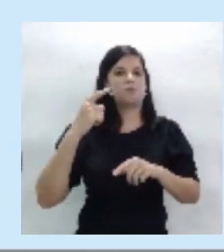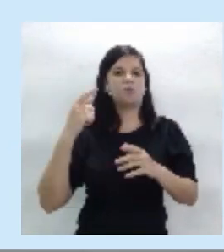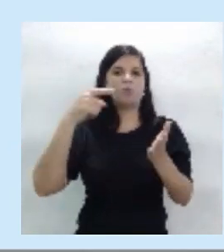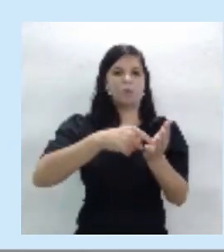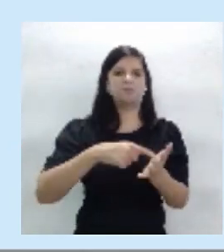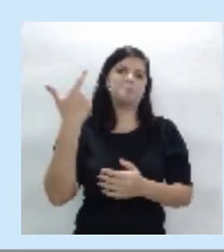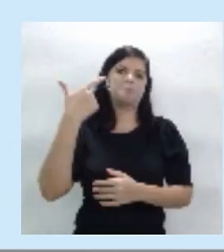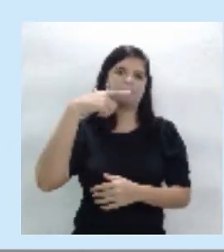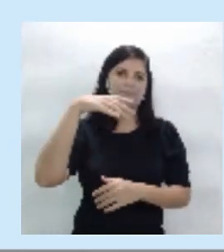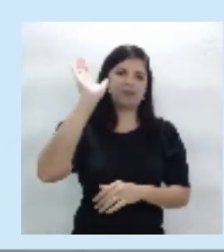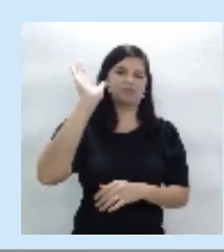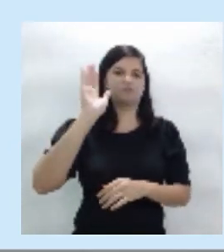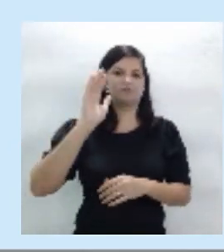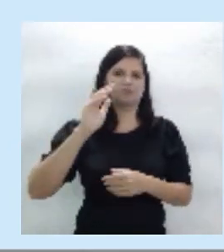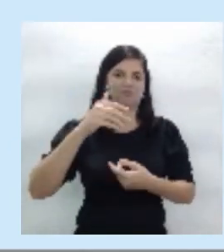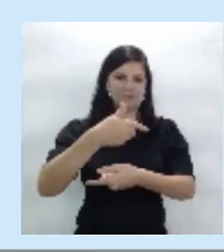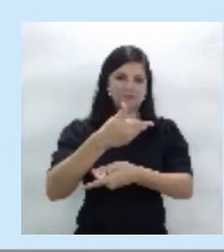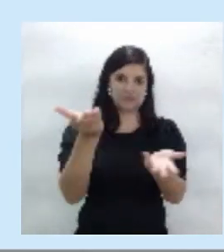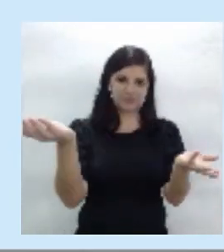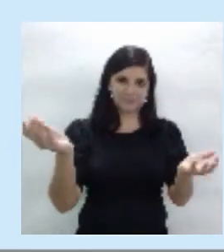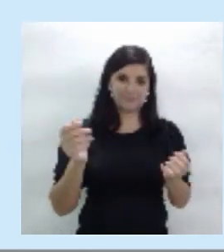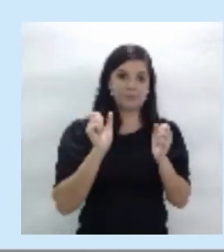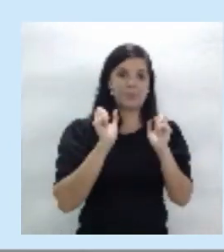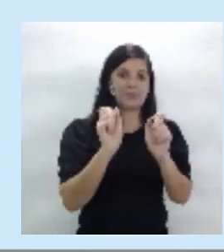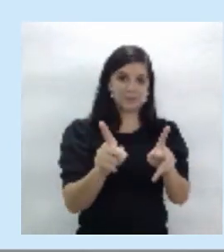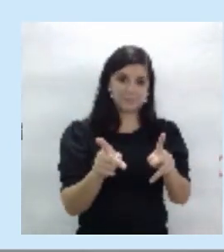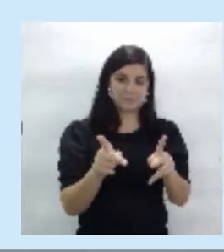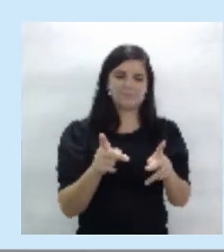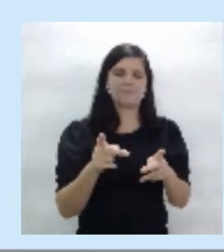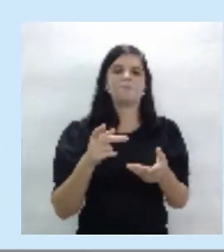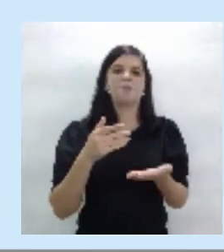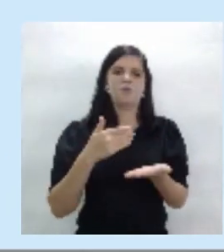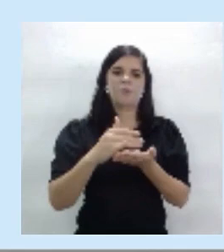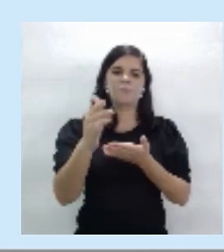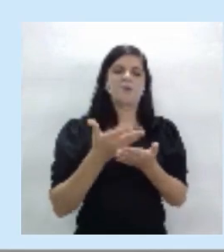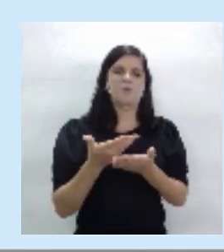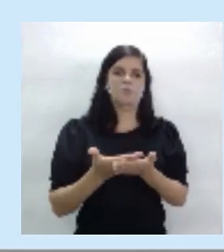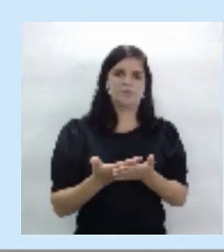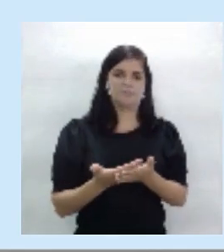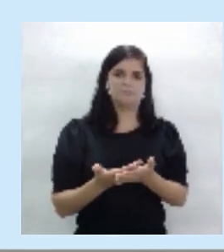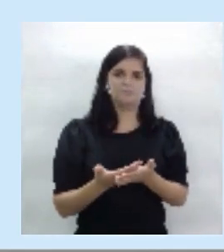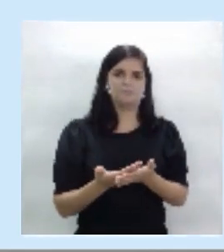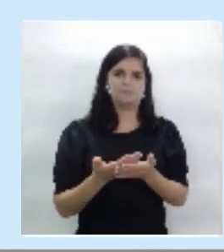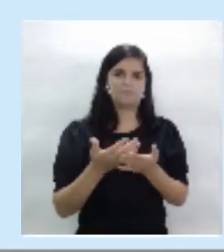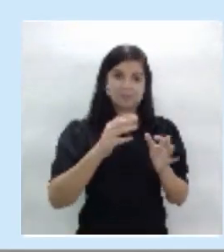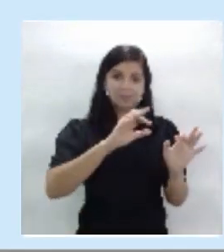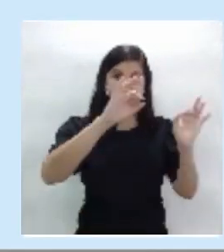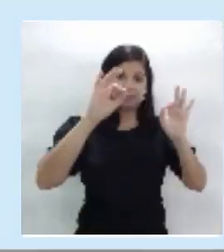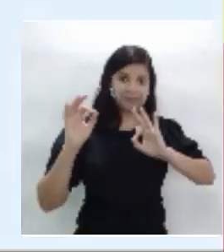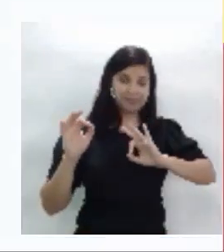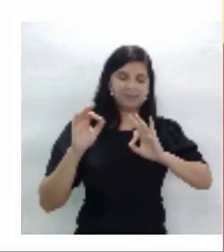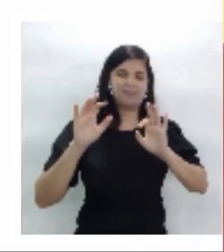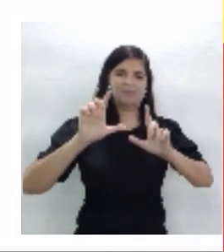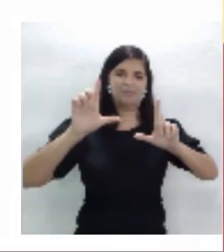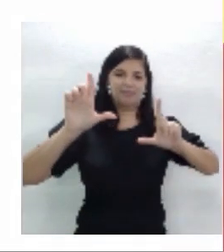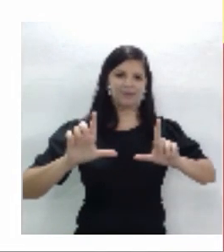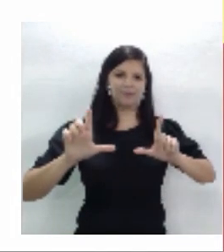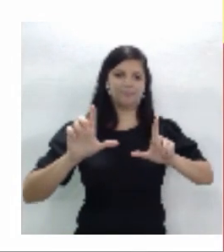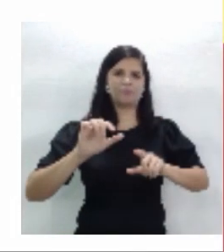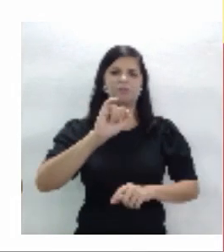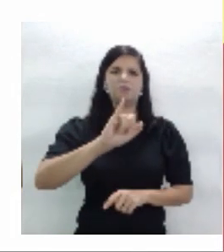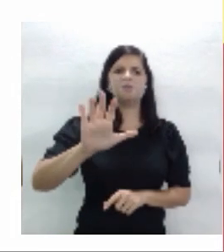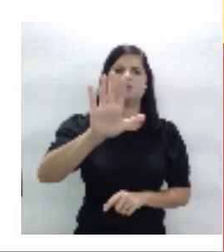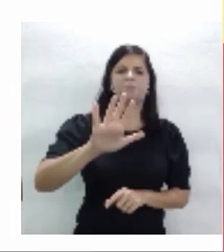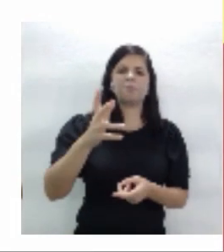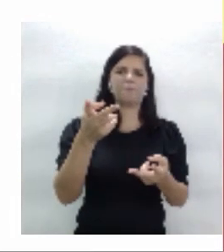alcançar mais de vocês. Certo, sétimo ano? Vamos à nossa aula. Acompanhe na tela, por favor. Então, na